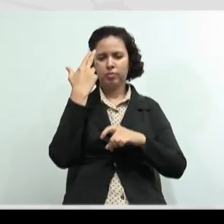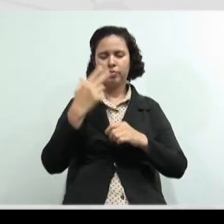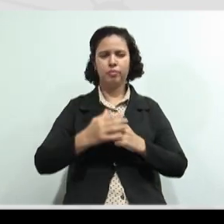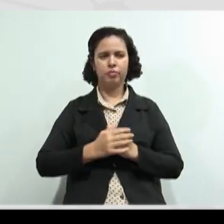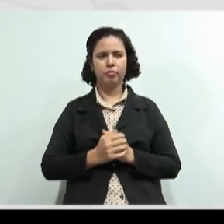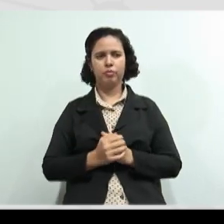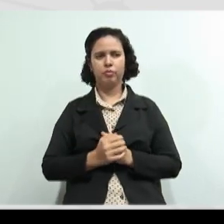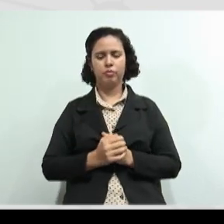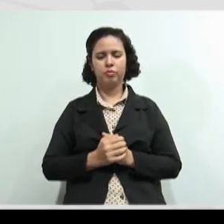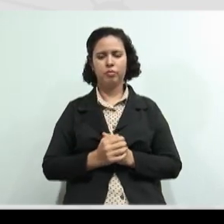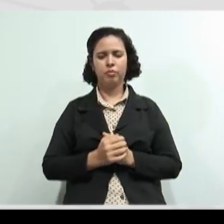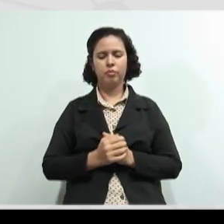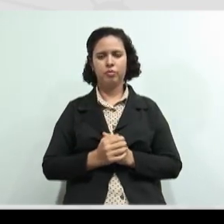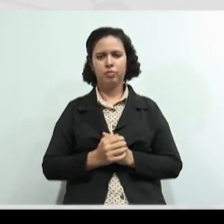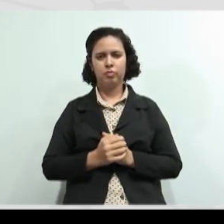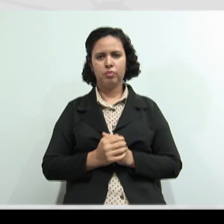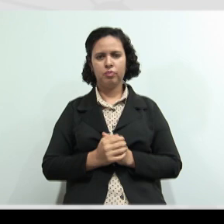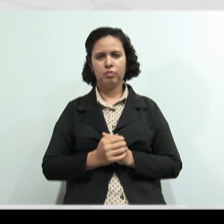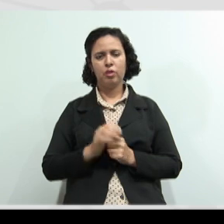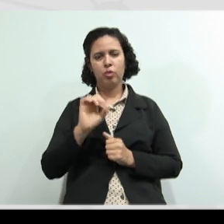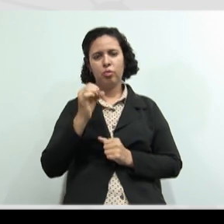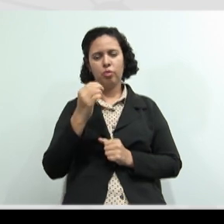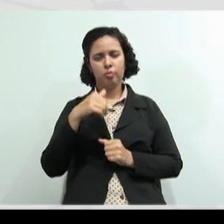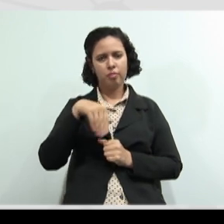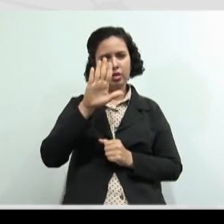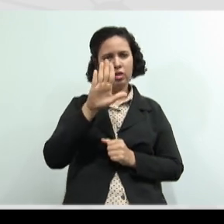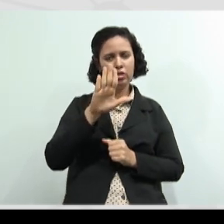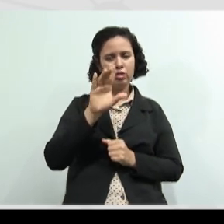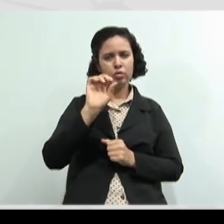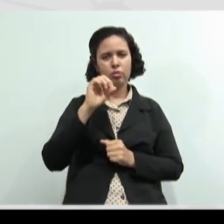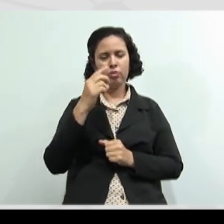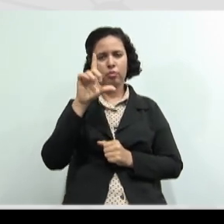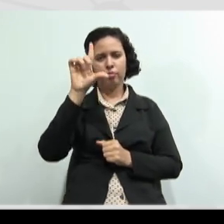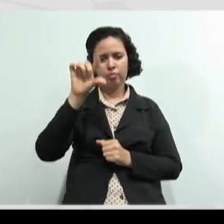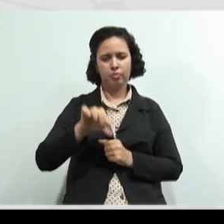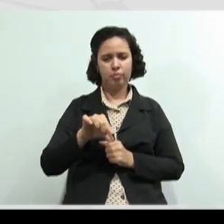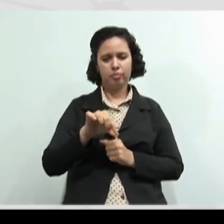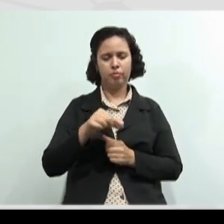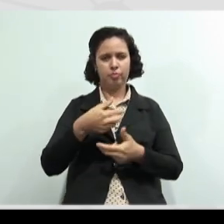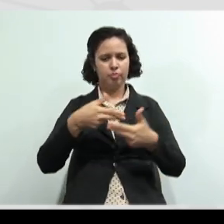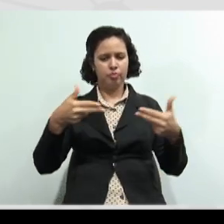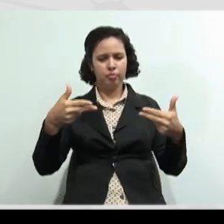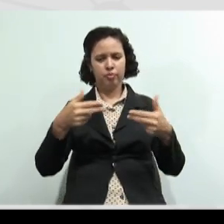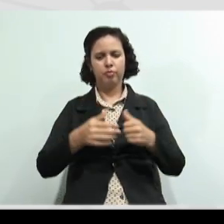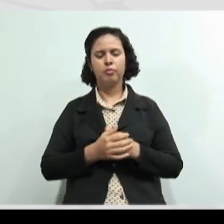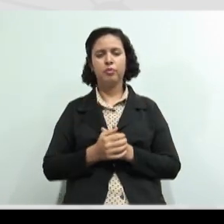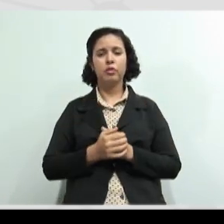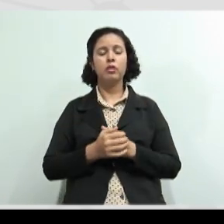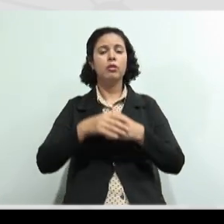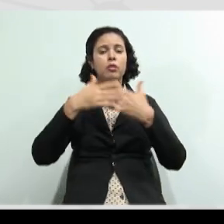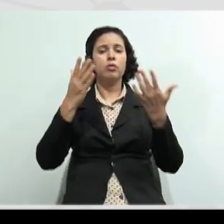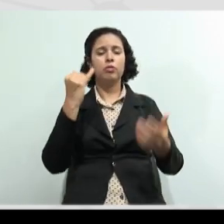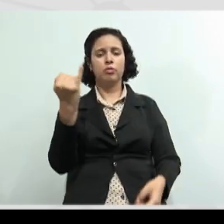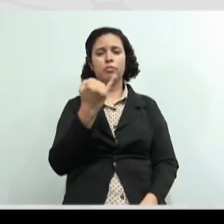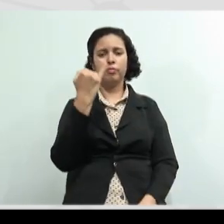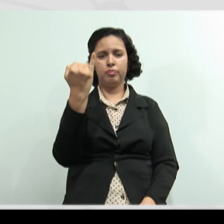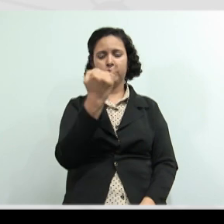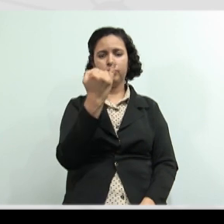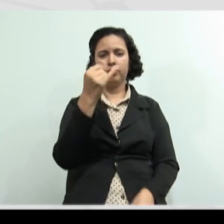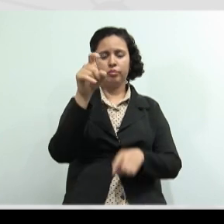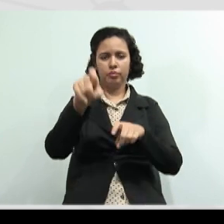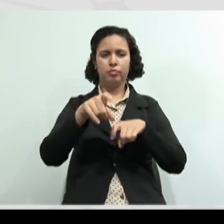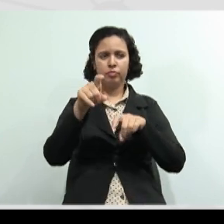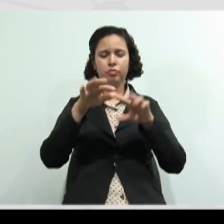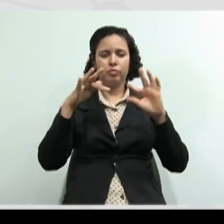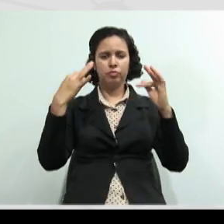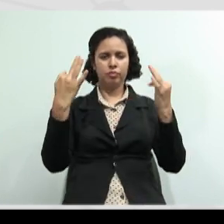espera uma resposta assim: ou mais diversa ou menos diversa. Qual a importância da agricultura familiar